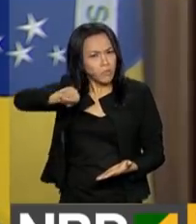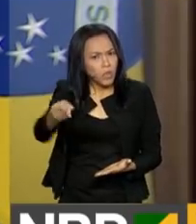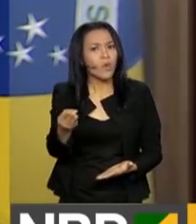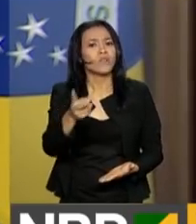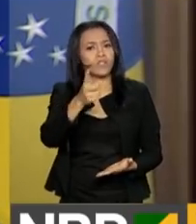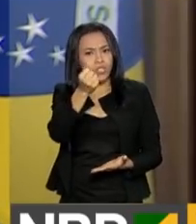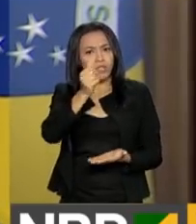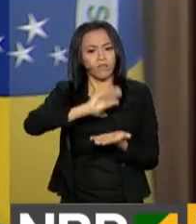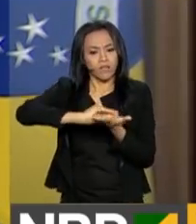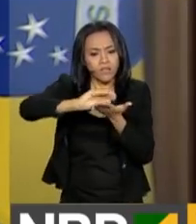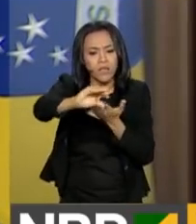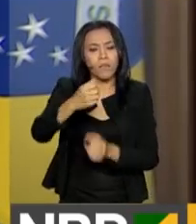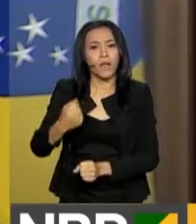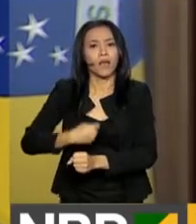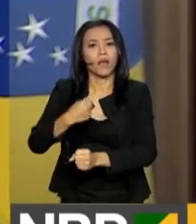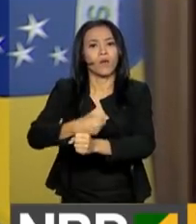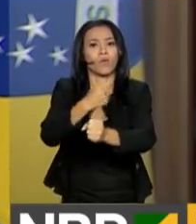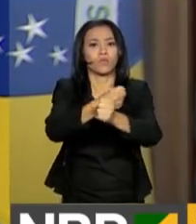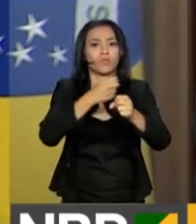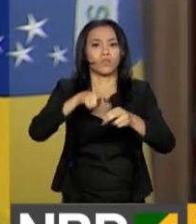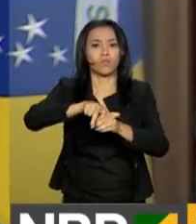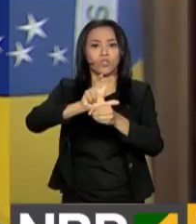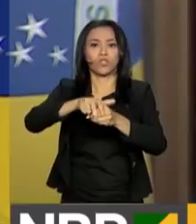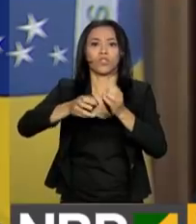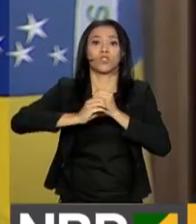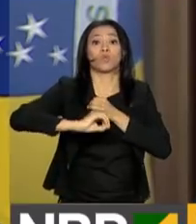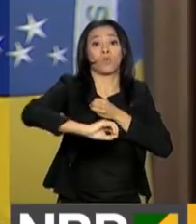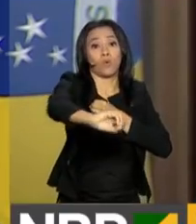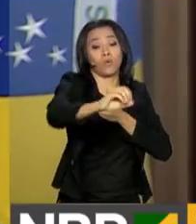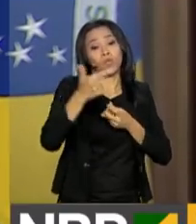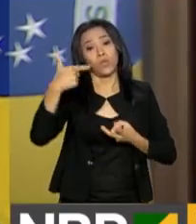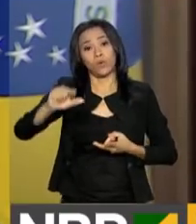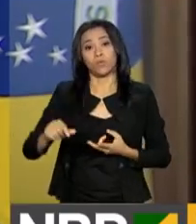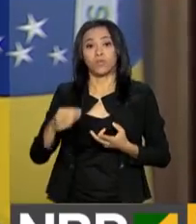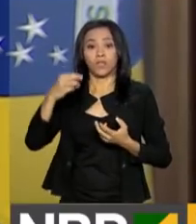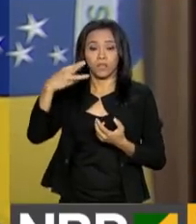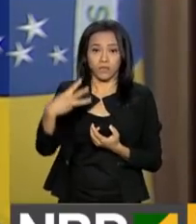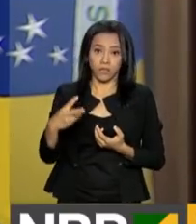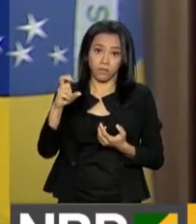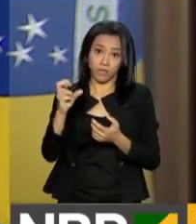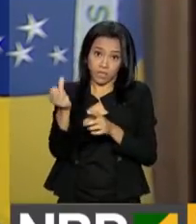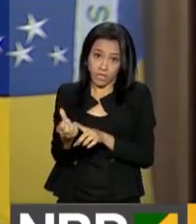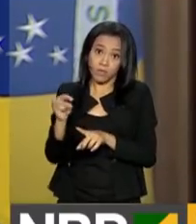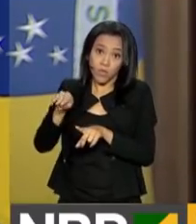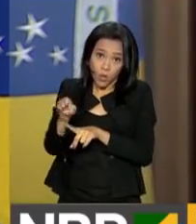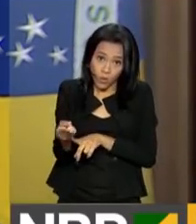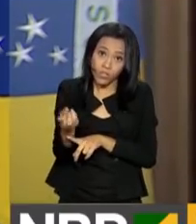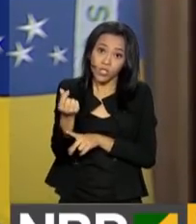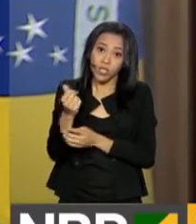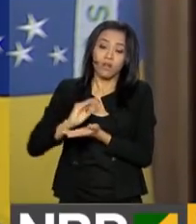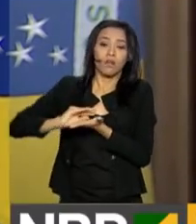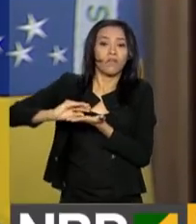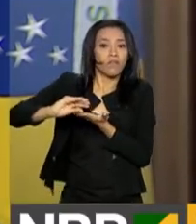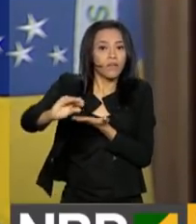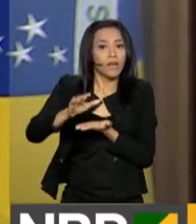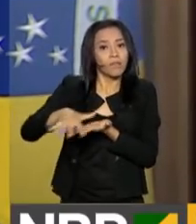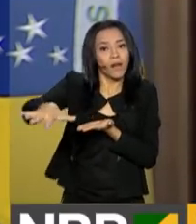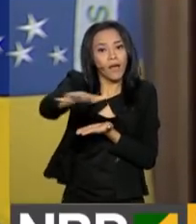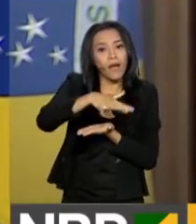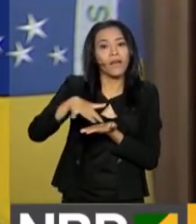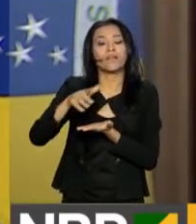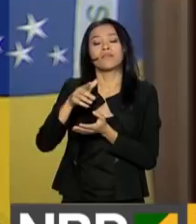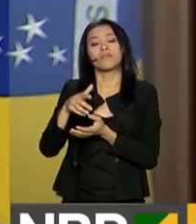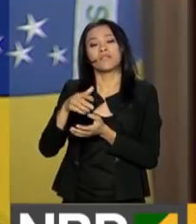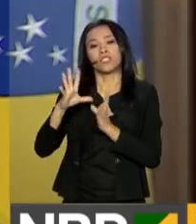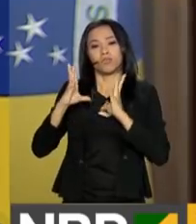esgotamento sanitário 137 cidades e outros 356 bilhões serão destinados a ações de abastecimento de